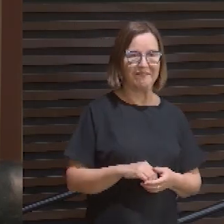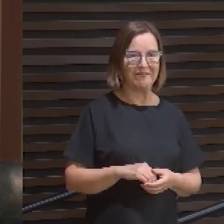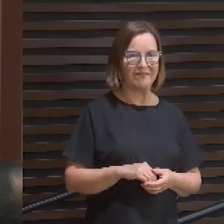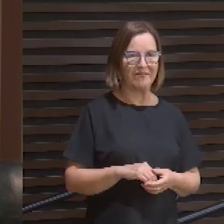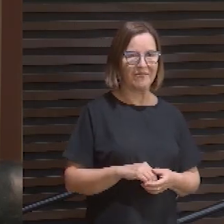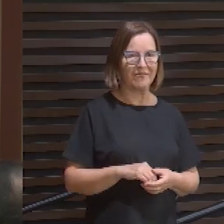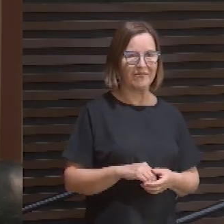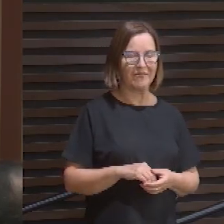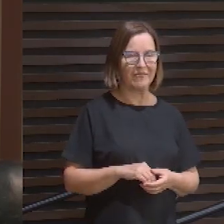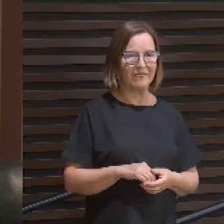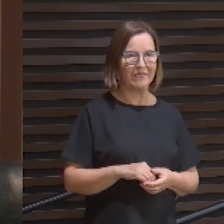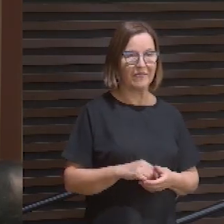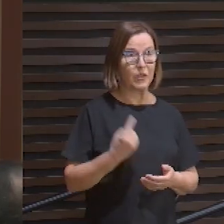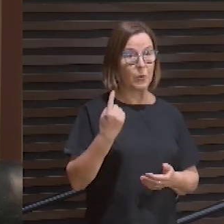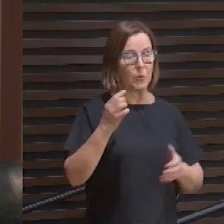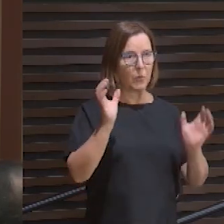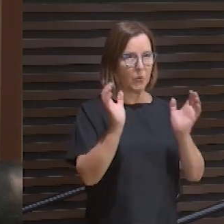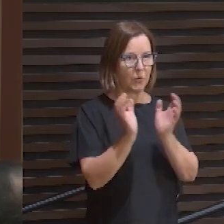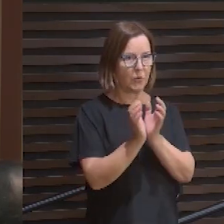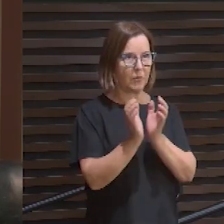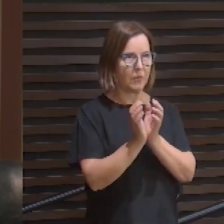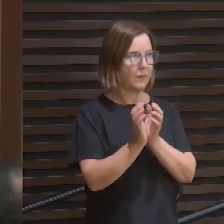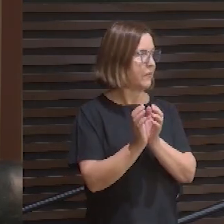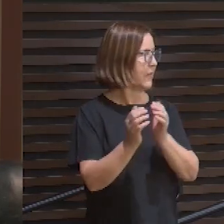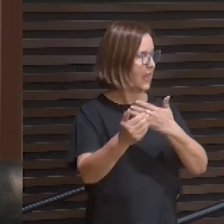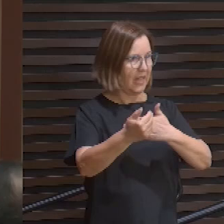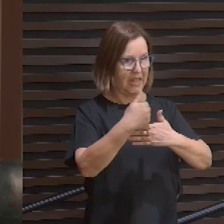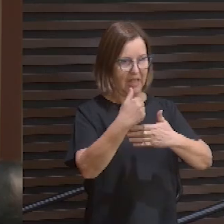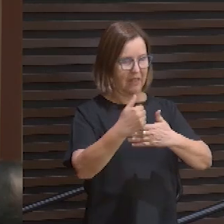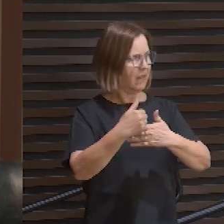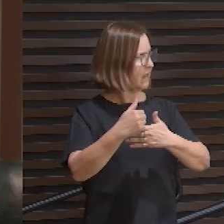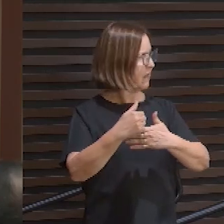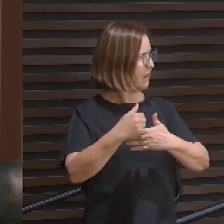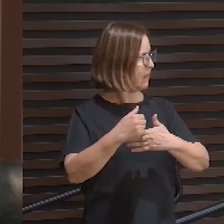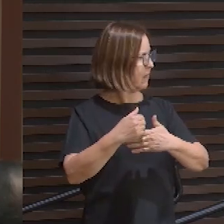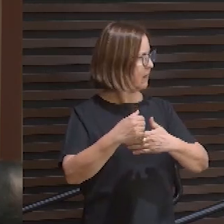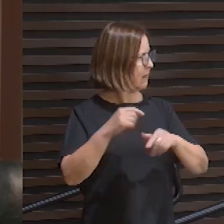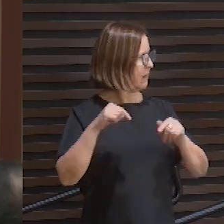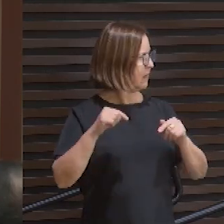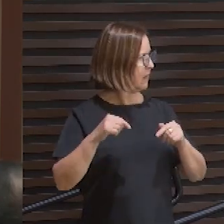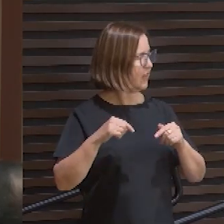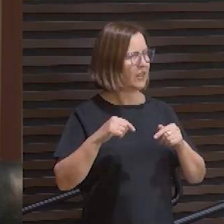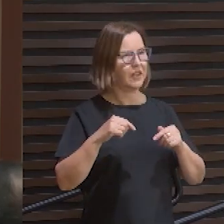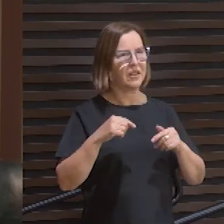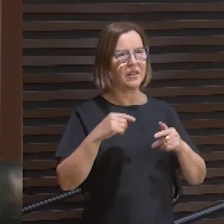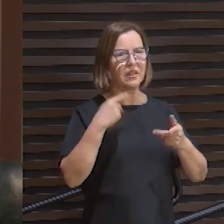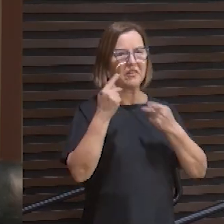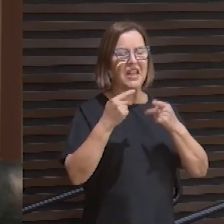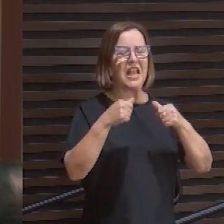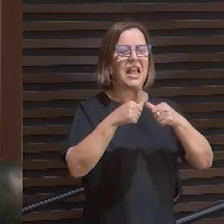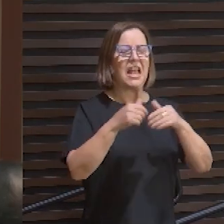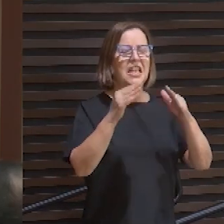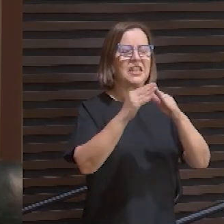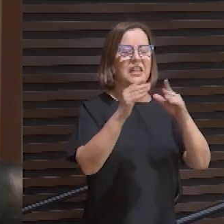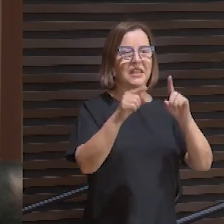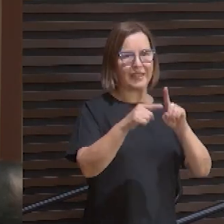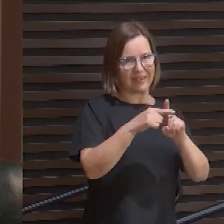de uma turma que entra por aqui e diz assim, esta igreja